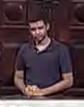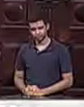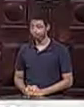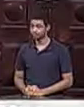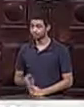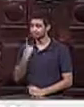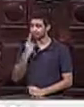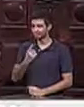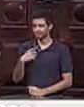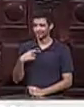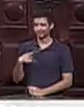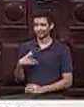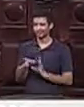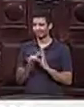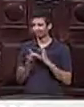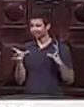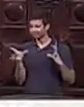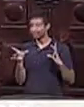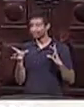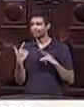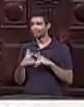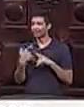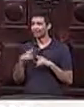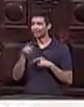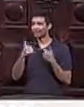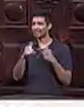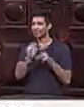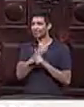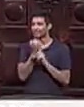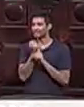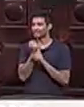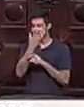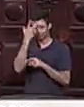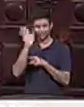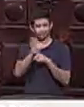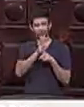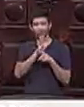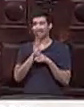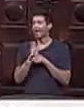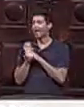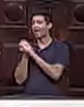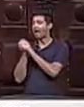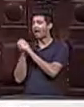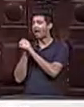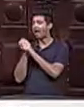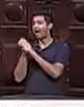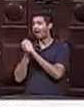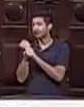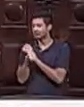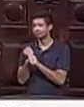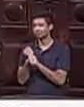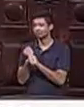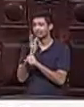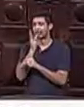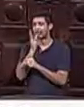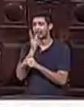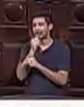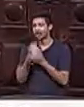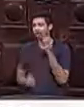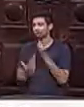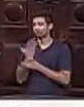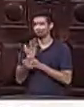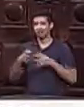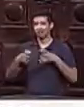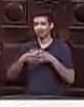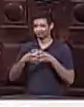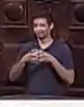SUAS, do Serviço Unificado de Assistência Social, que demorou décadas para ser construído. Enquanto a gente vê esse